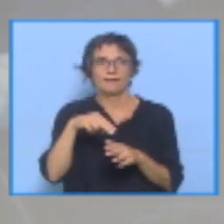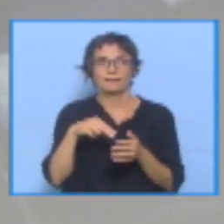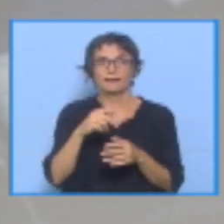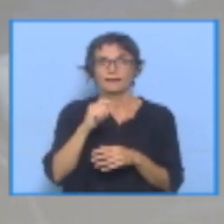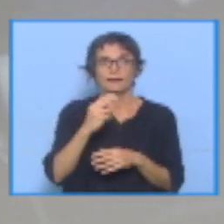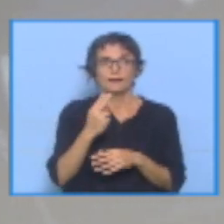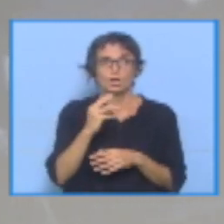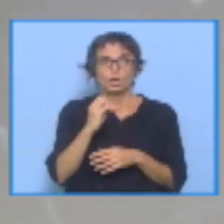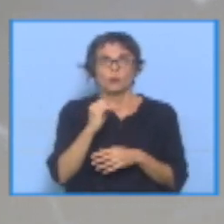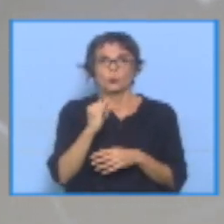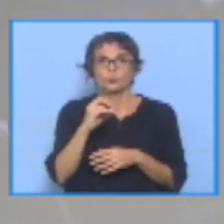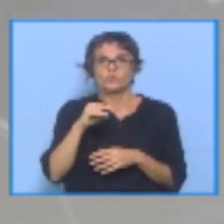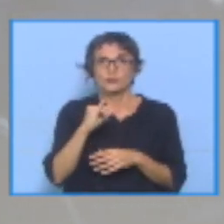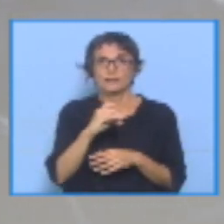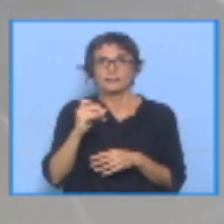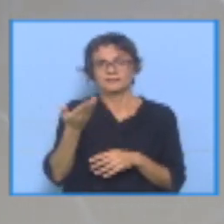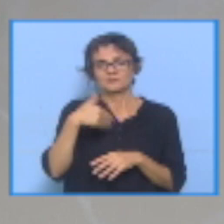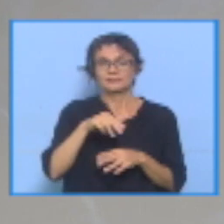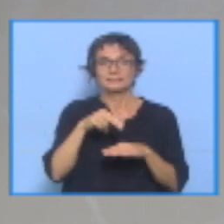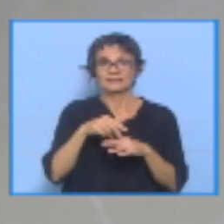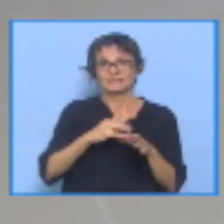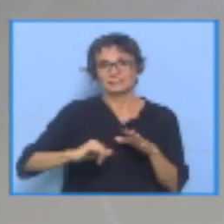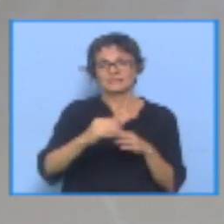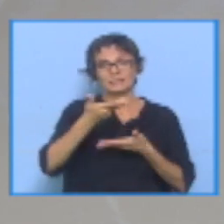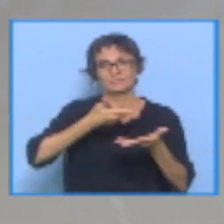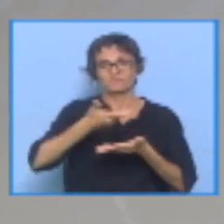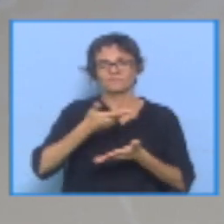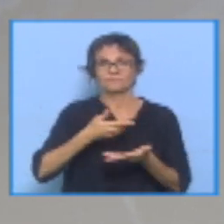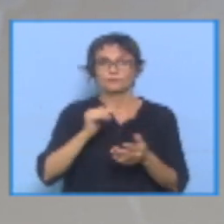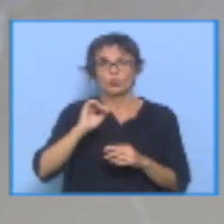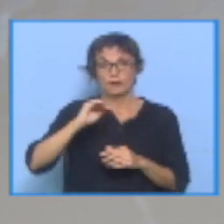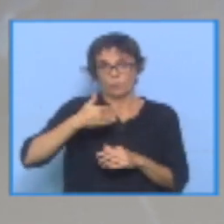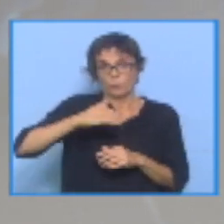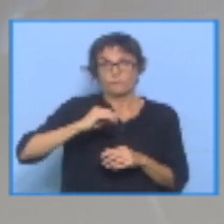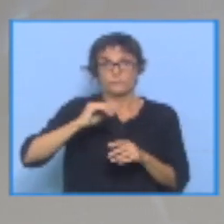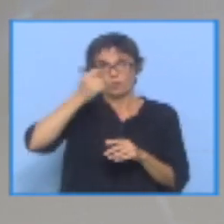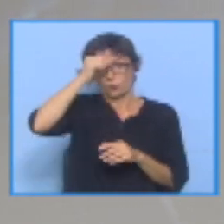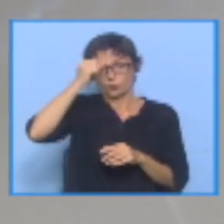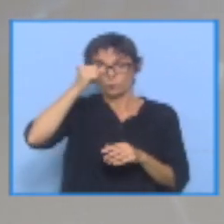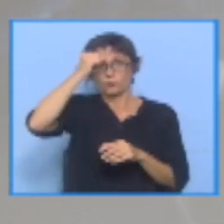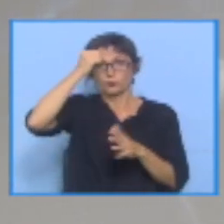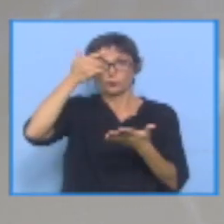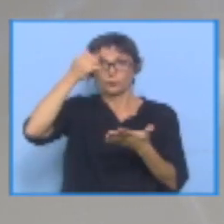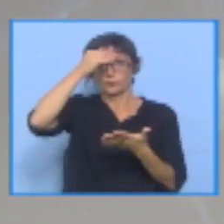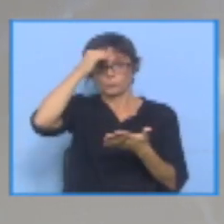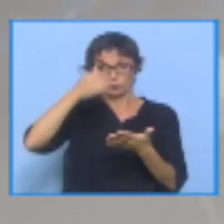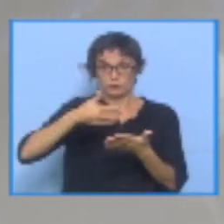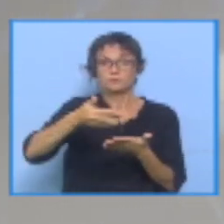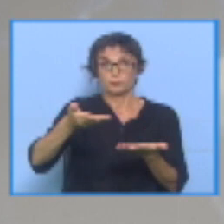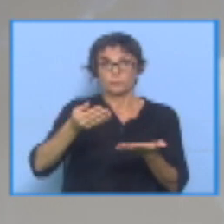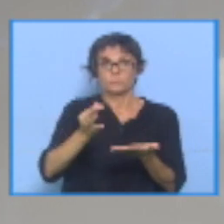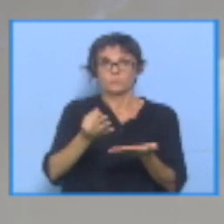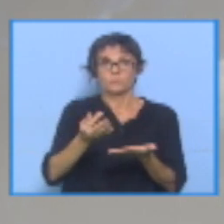nós, e esta, já no próximo domingo, é então uma ocasião a não esquecer e a